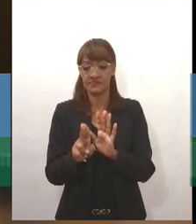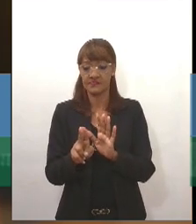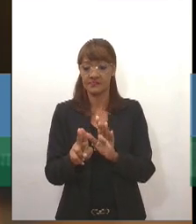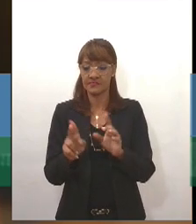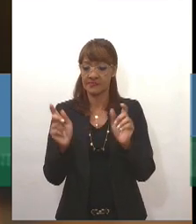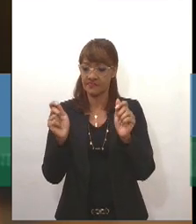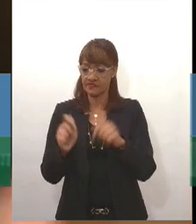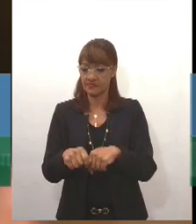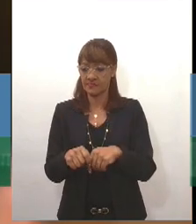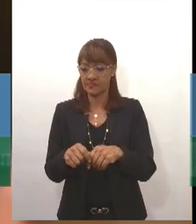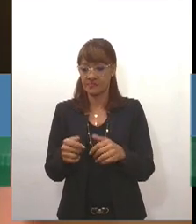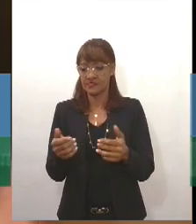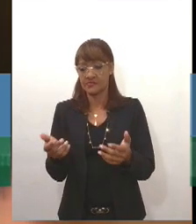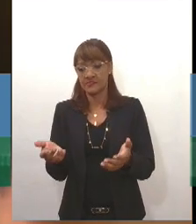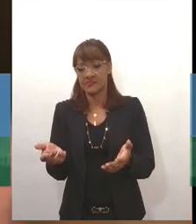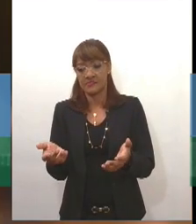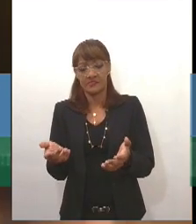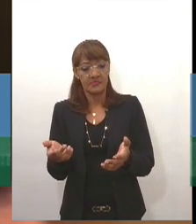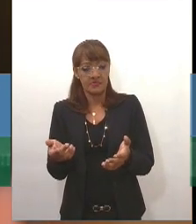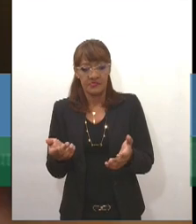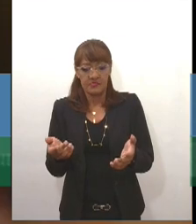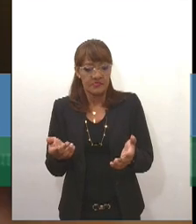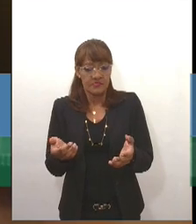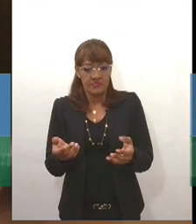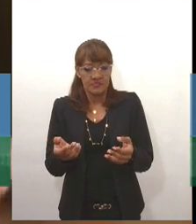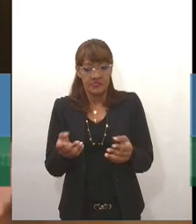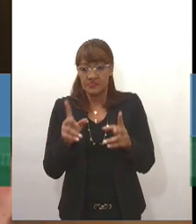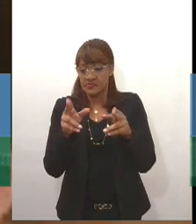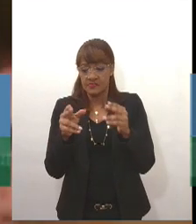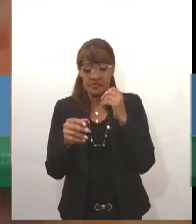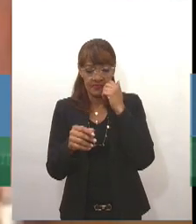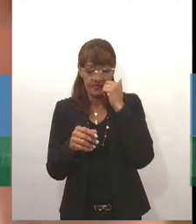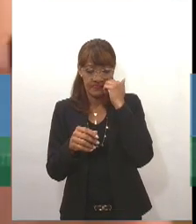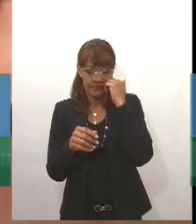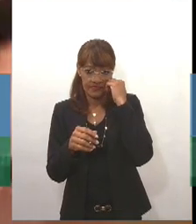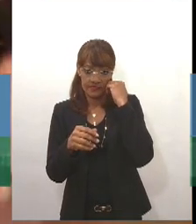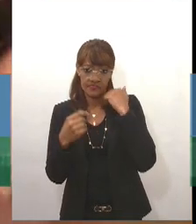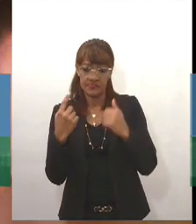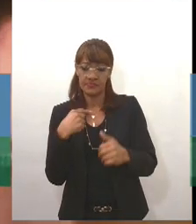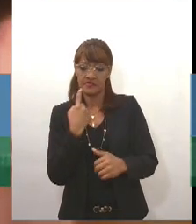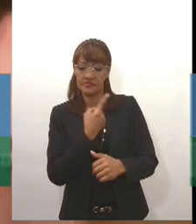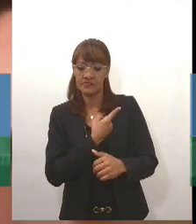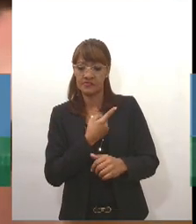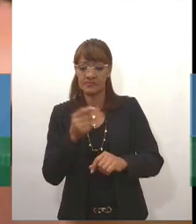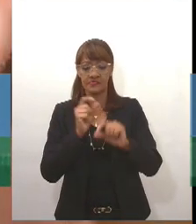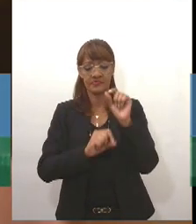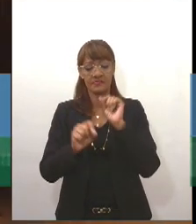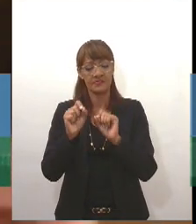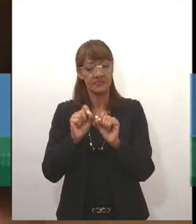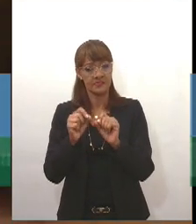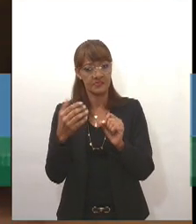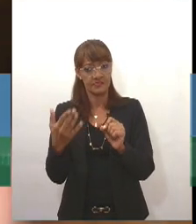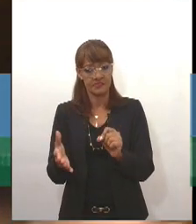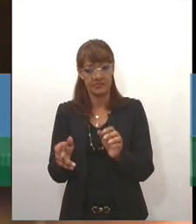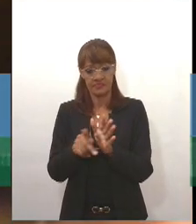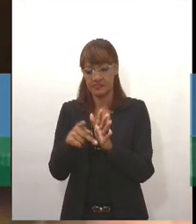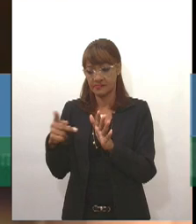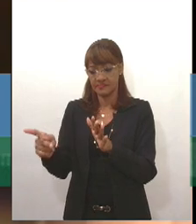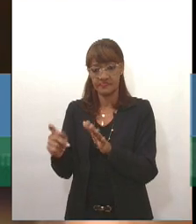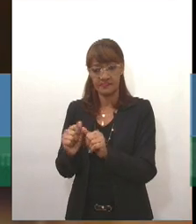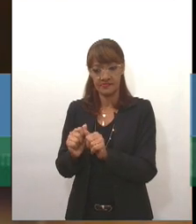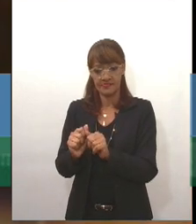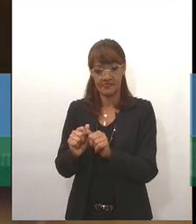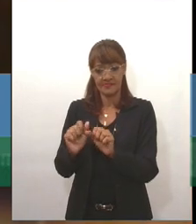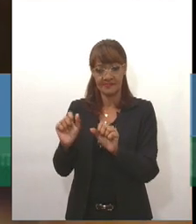tributária é como nós é como nós processarmos uma montadora de automóvel porque um motorista